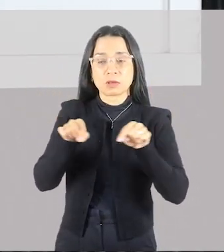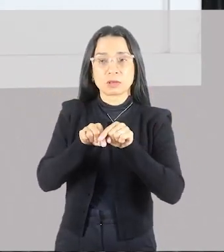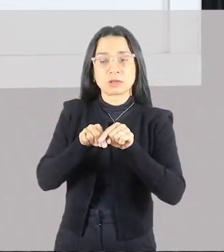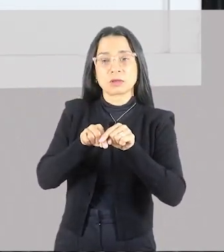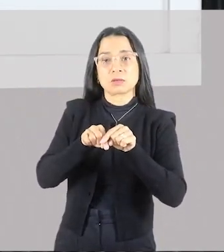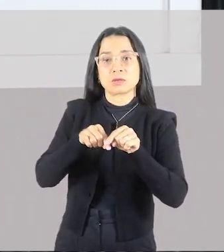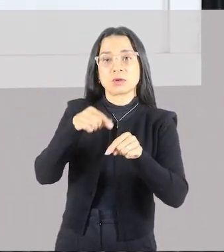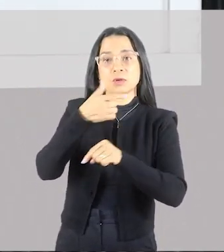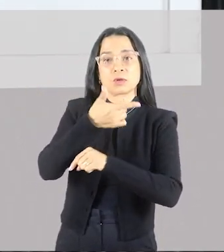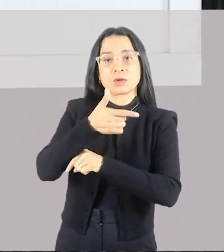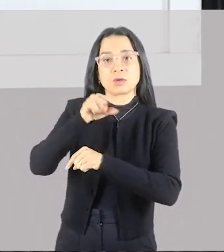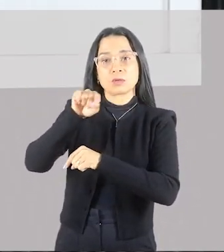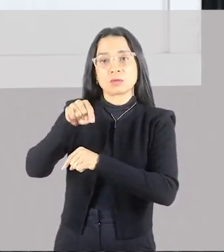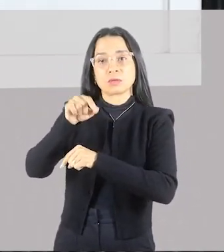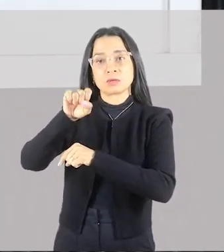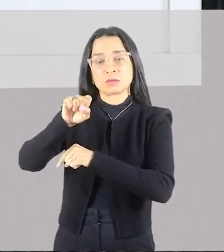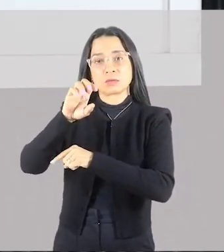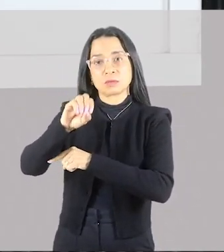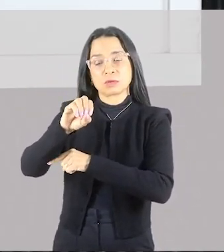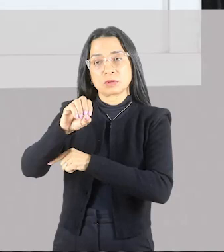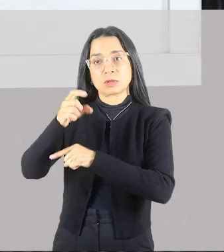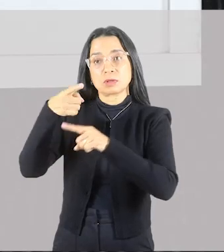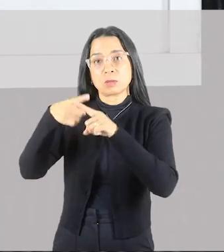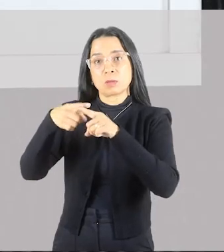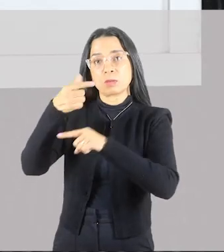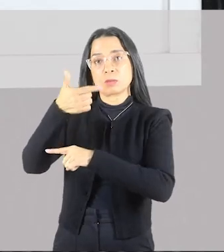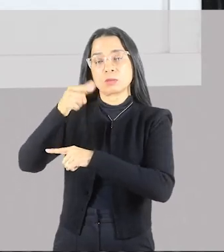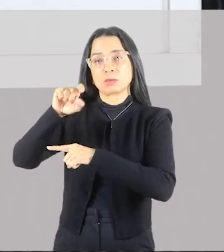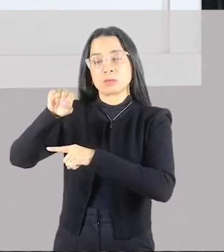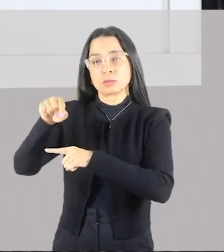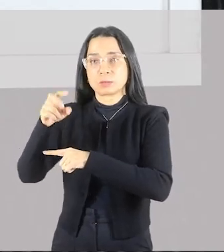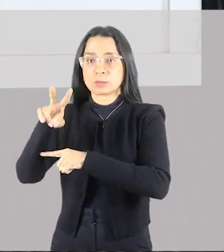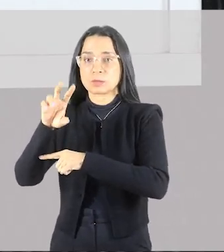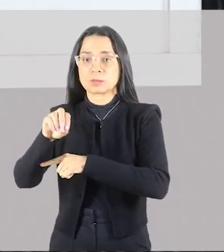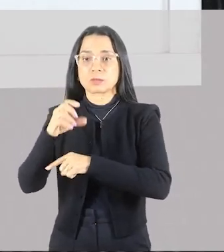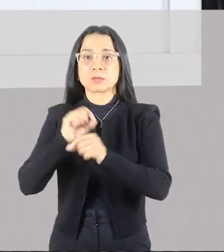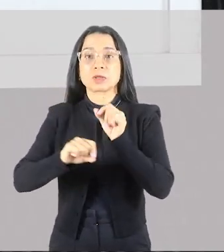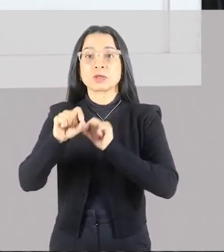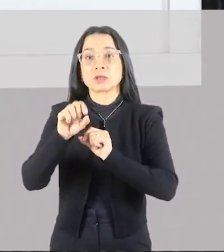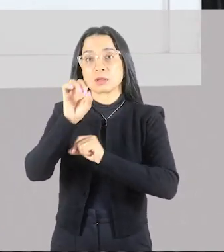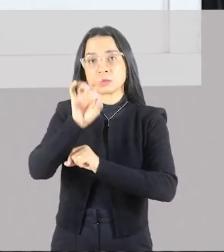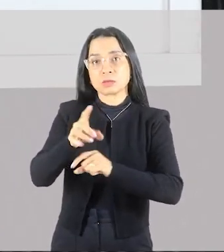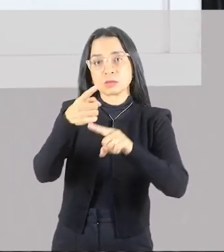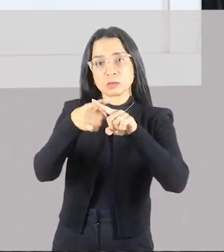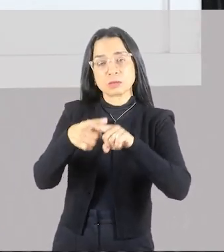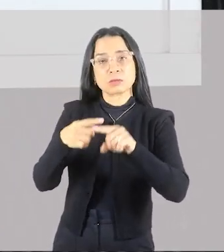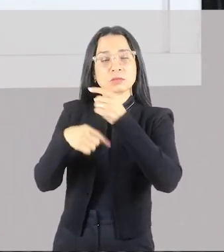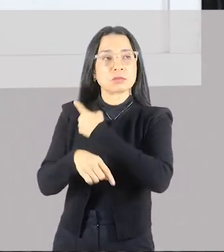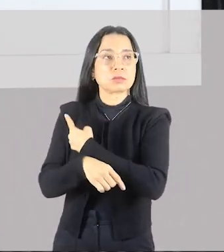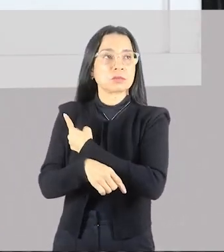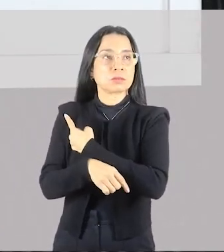você multiplicar, né, como a gente viu na fórmula, base pela altura. Ó. Ou seja, 2,50